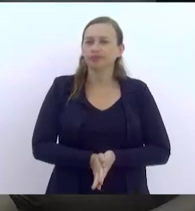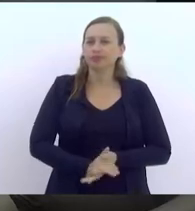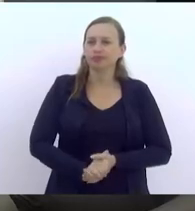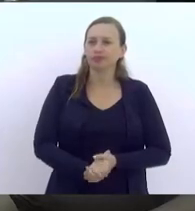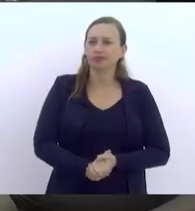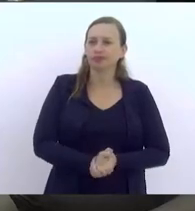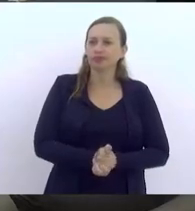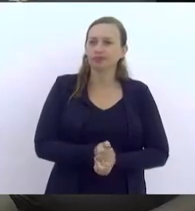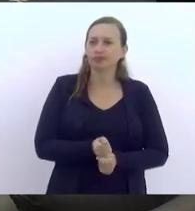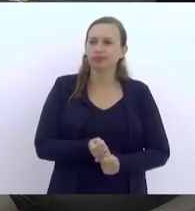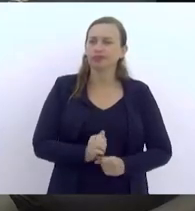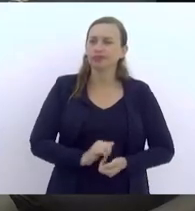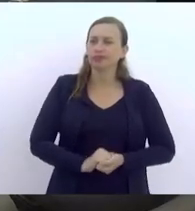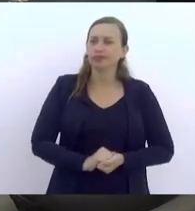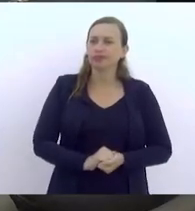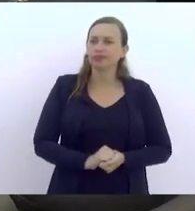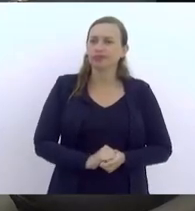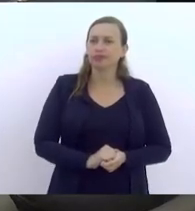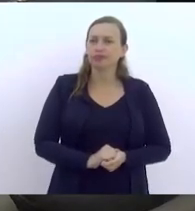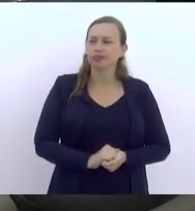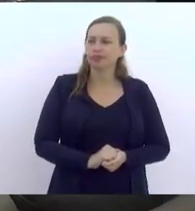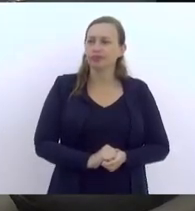está com 3 emendas.